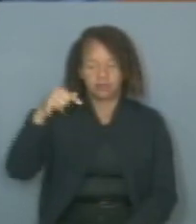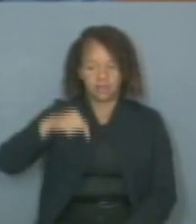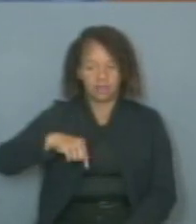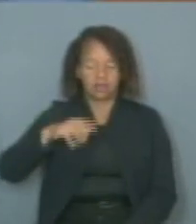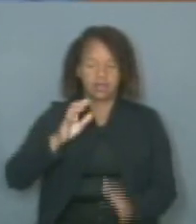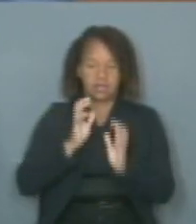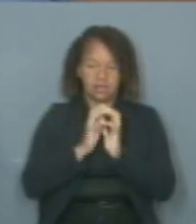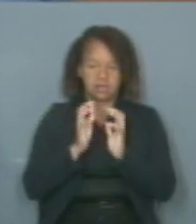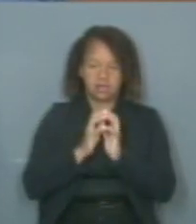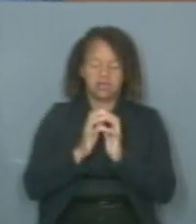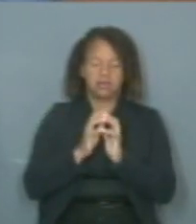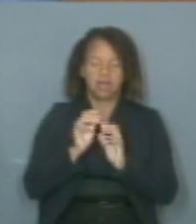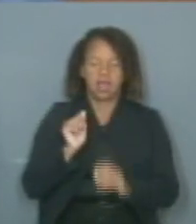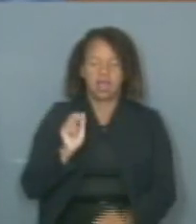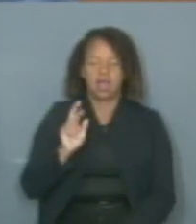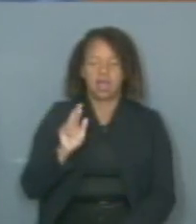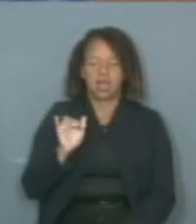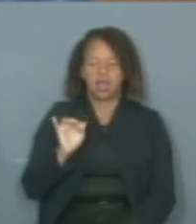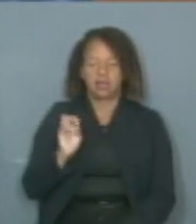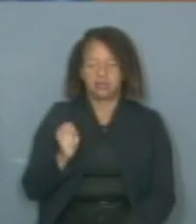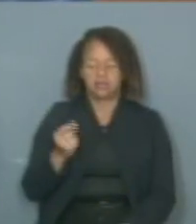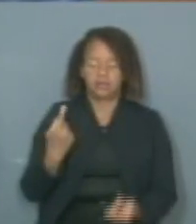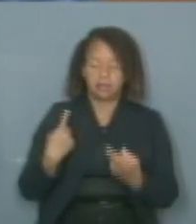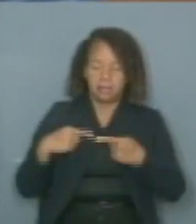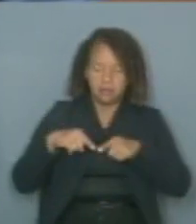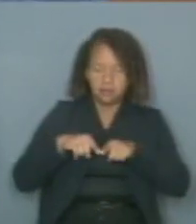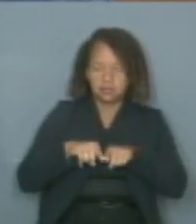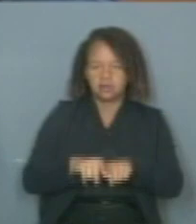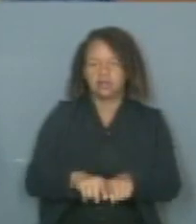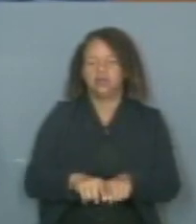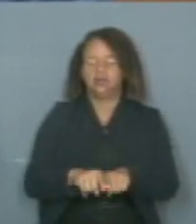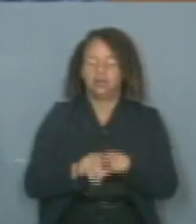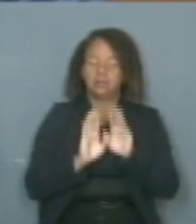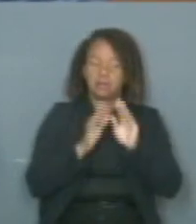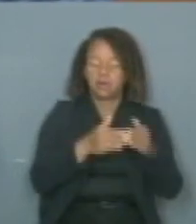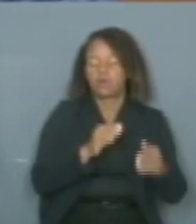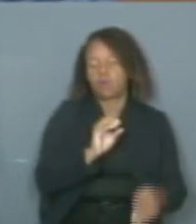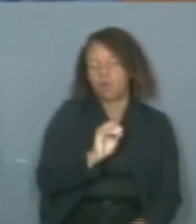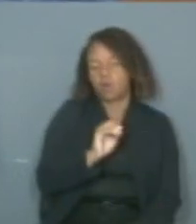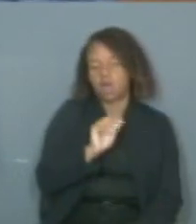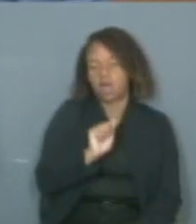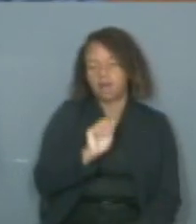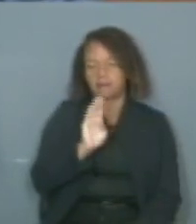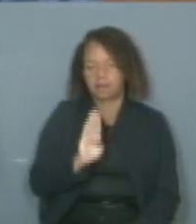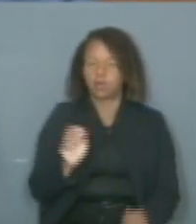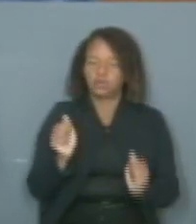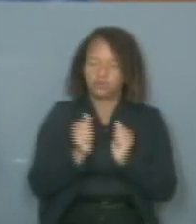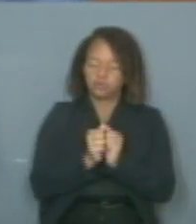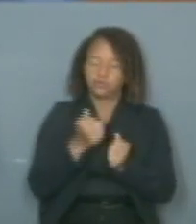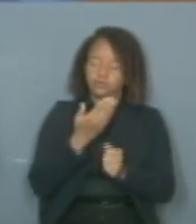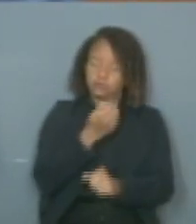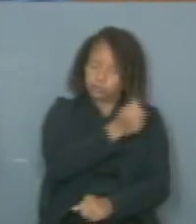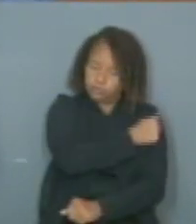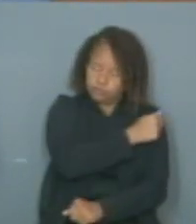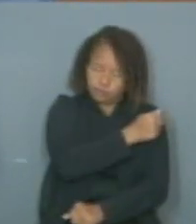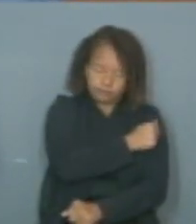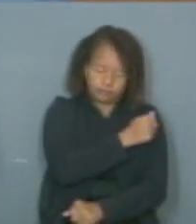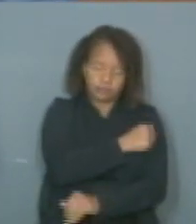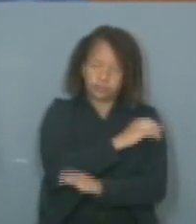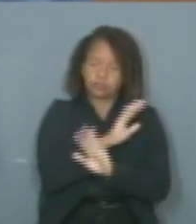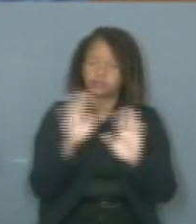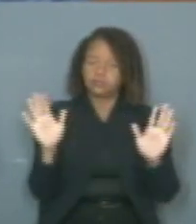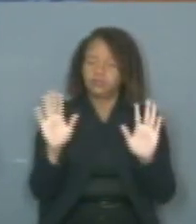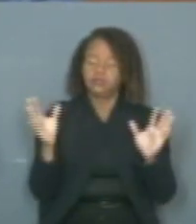Recife, que é a ARES, se ela fizer essa parceria em prol com a OAB, junto com os estudantes, também não